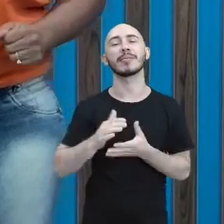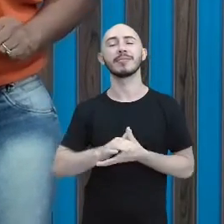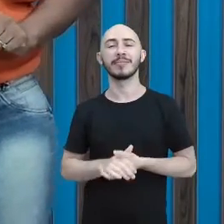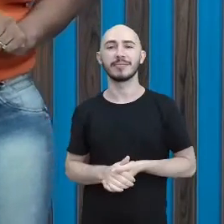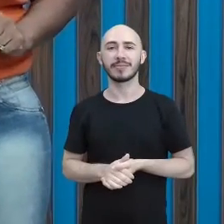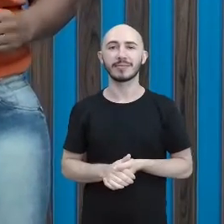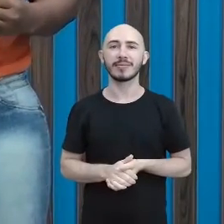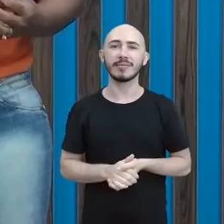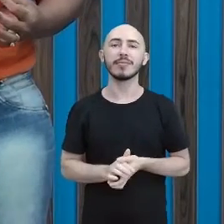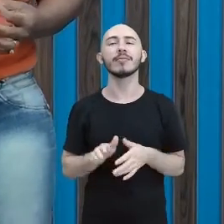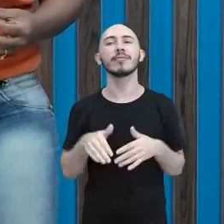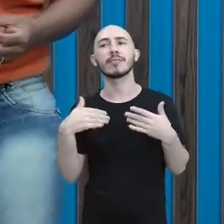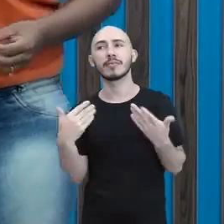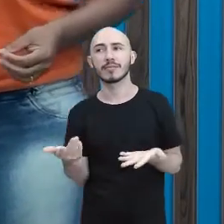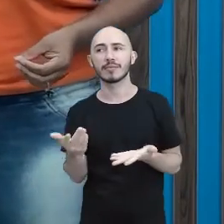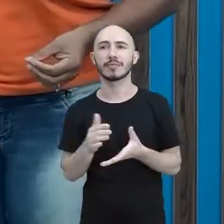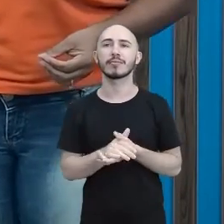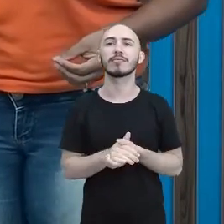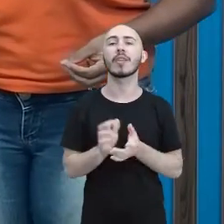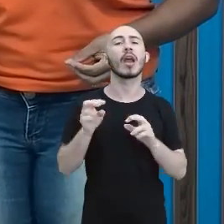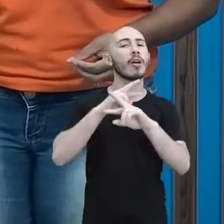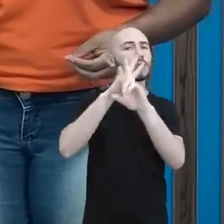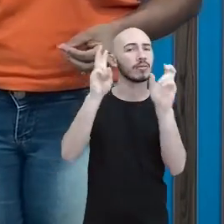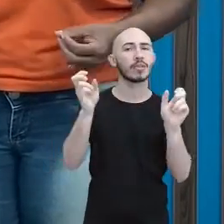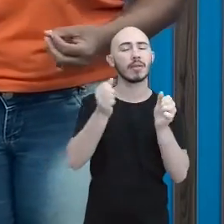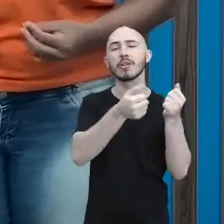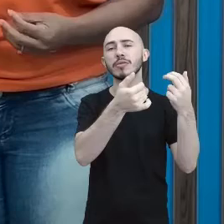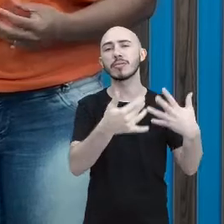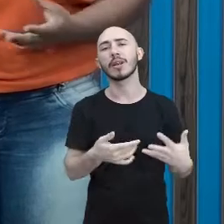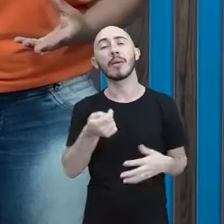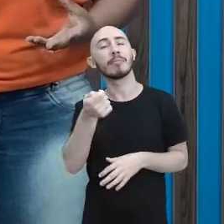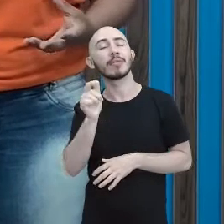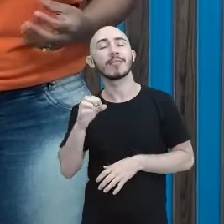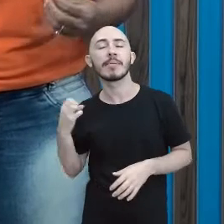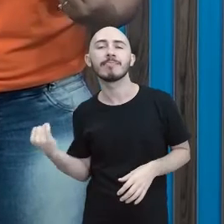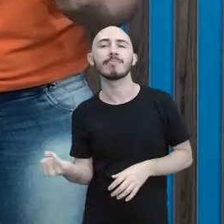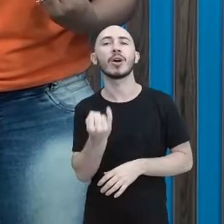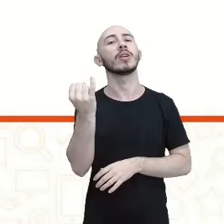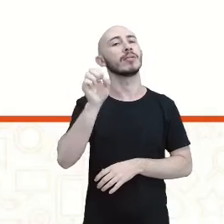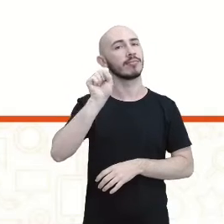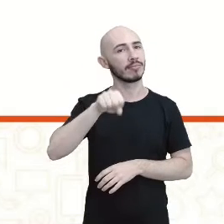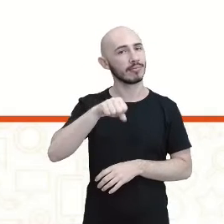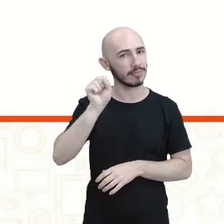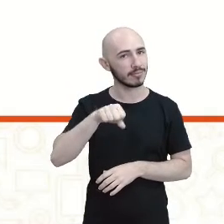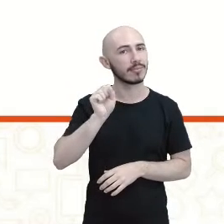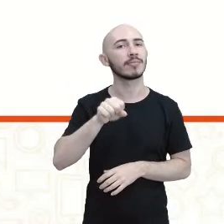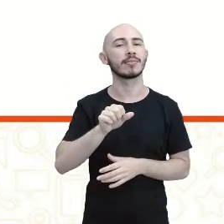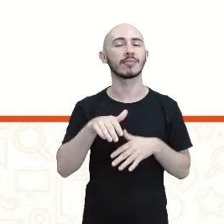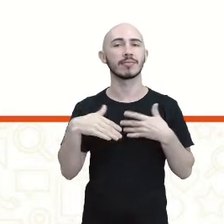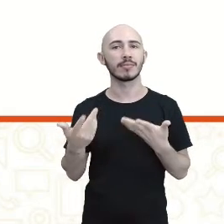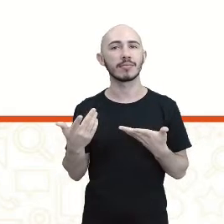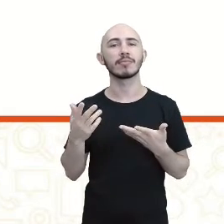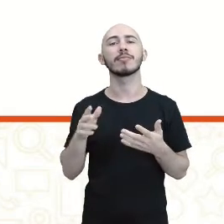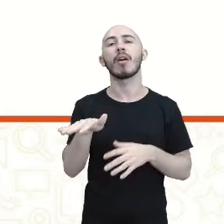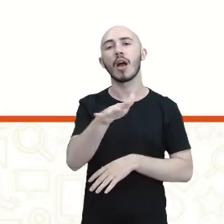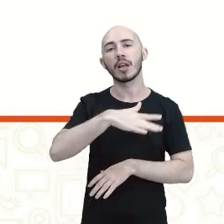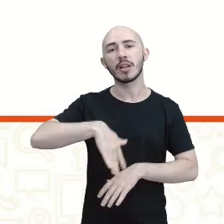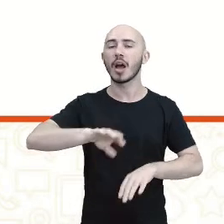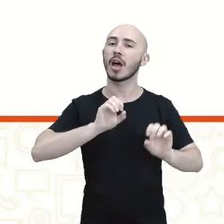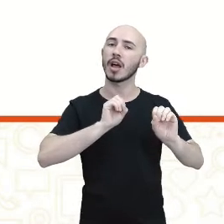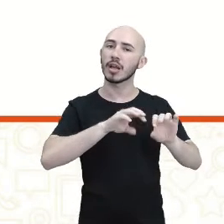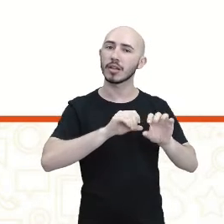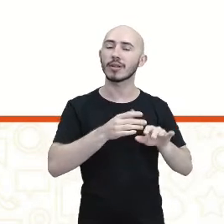Vamos lá, falar um pouquinho desse tema tão importante da educação infantil,